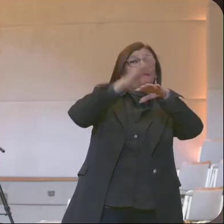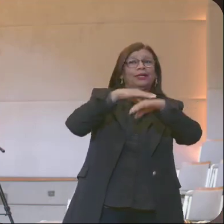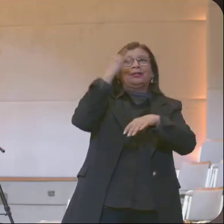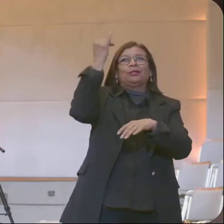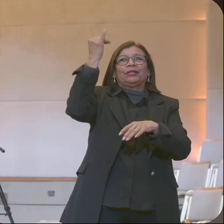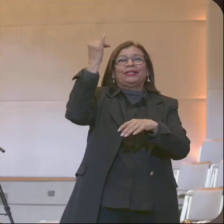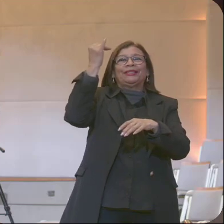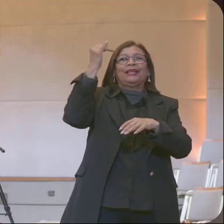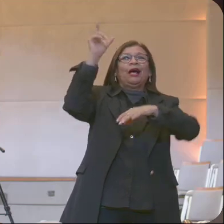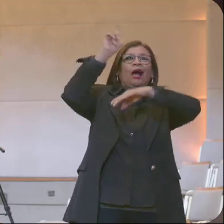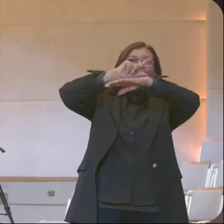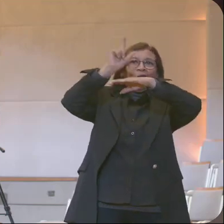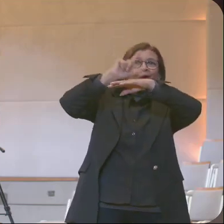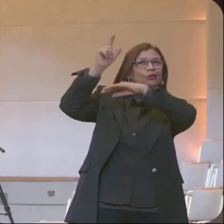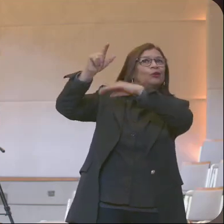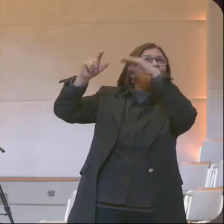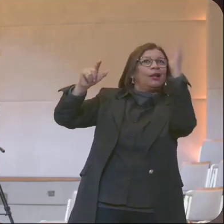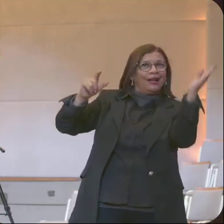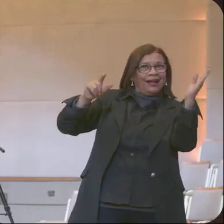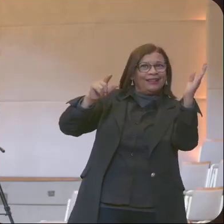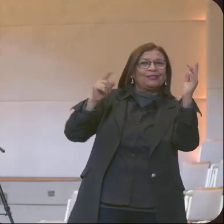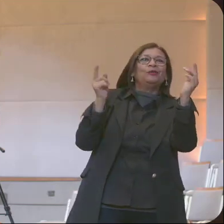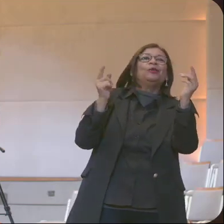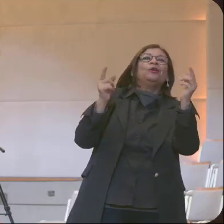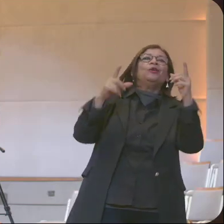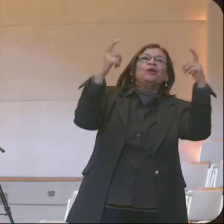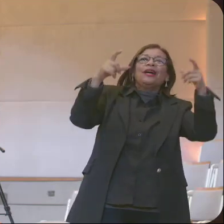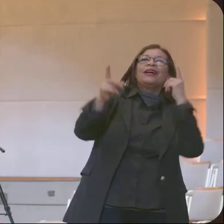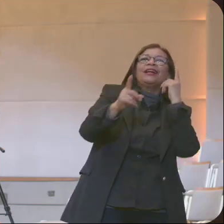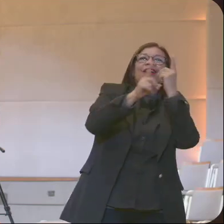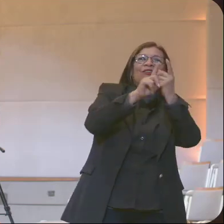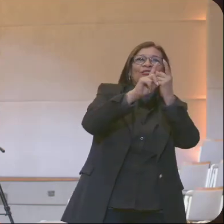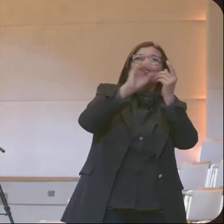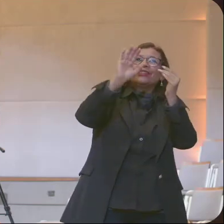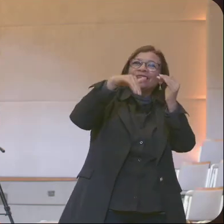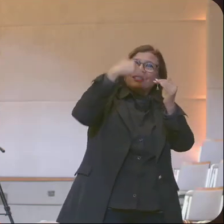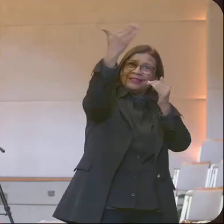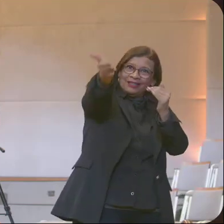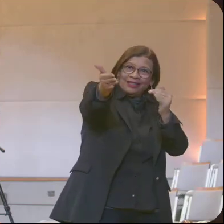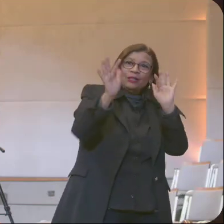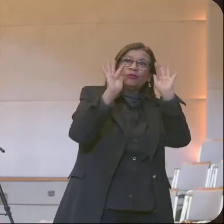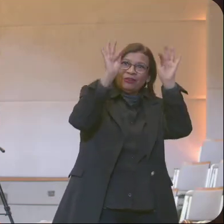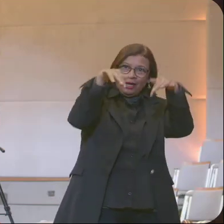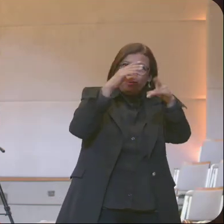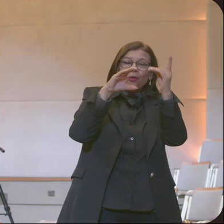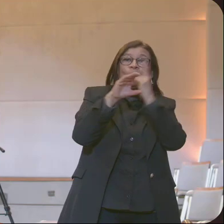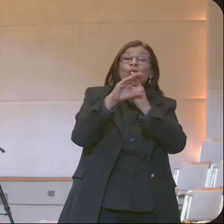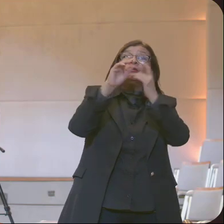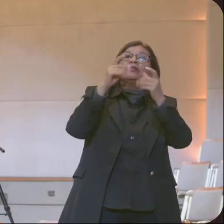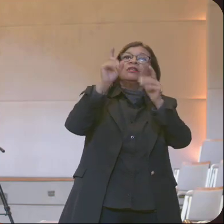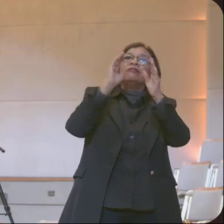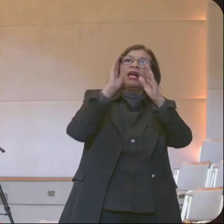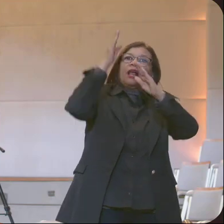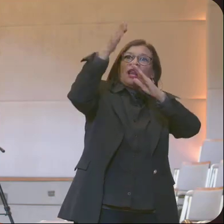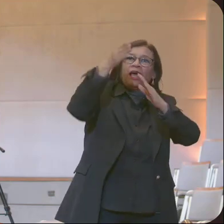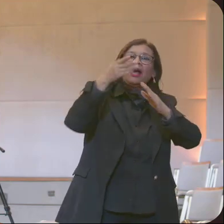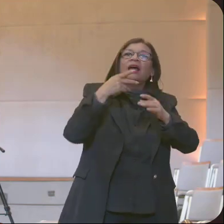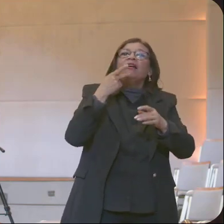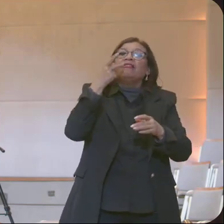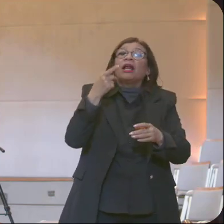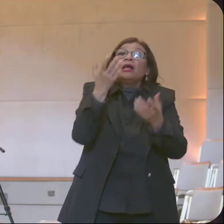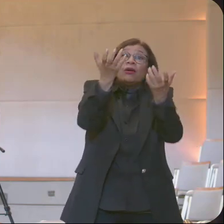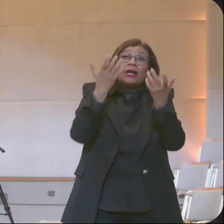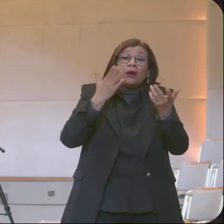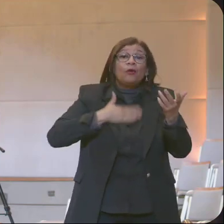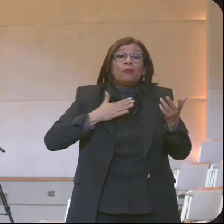a livraria que fica do lado do ponto de encontro. Na saída ali, você vai receber um brinde. Chega lá, olha, eu quero o meu brinde,